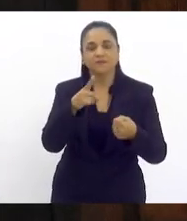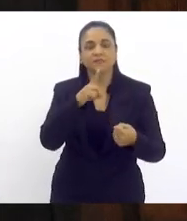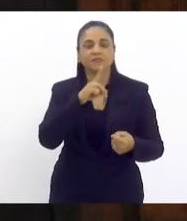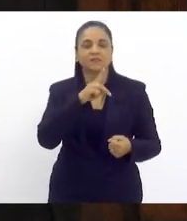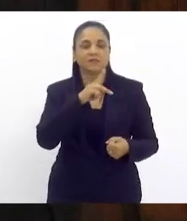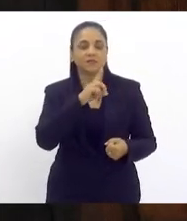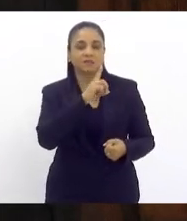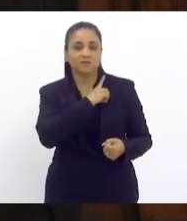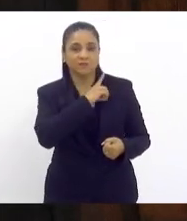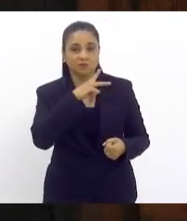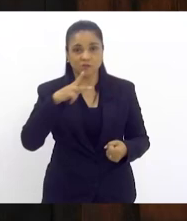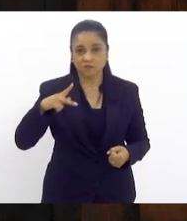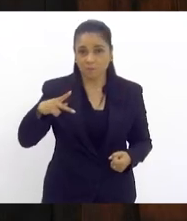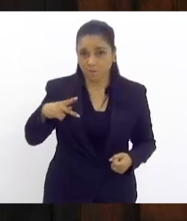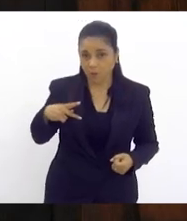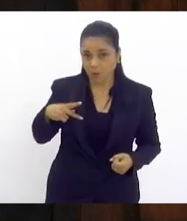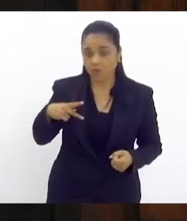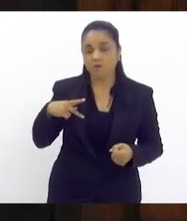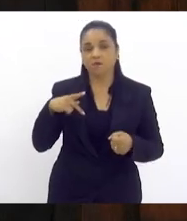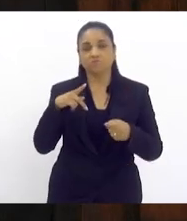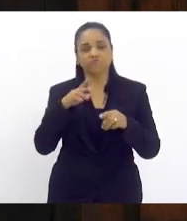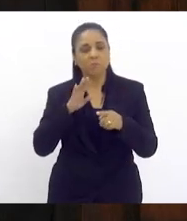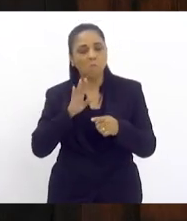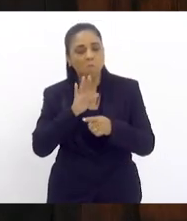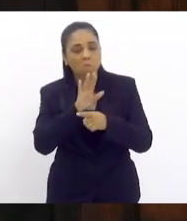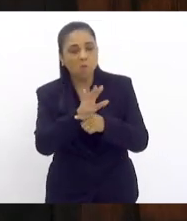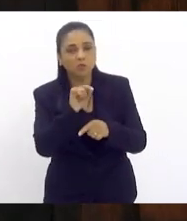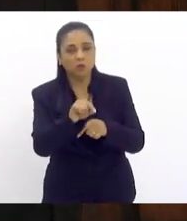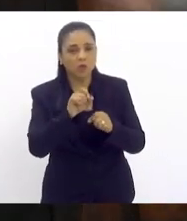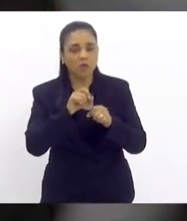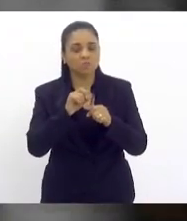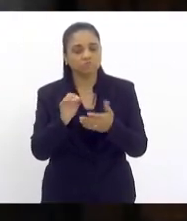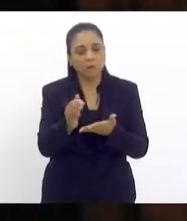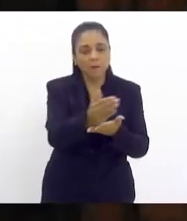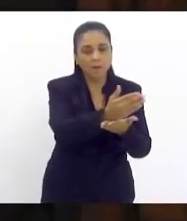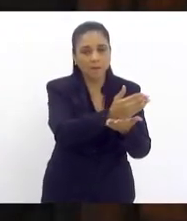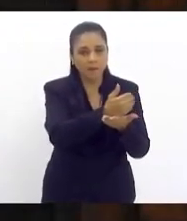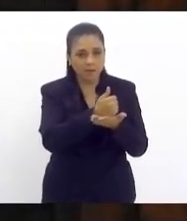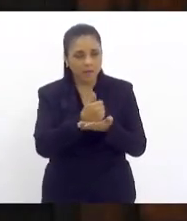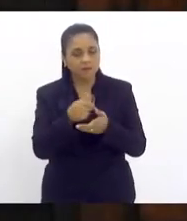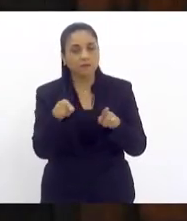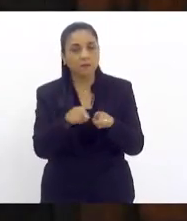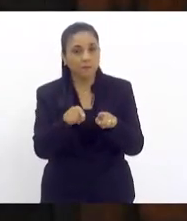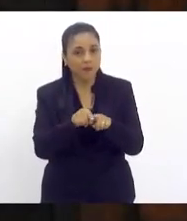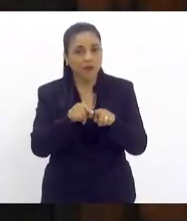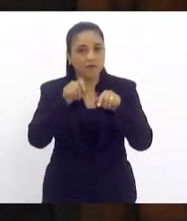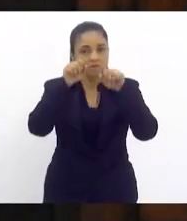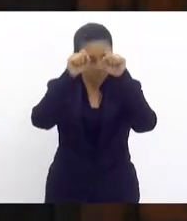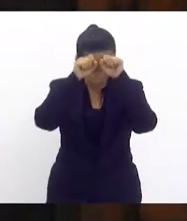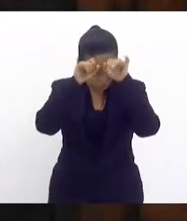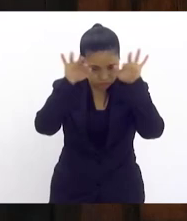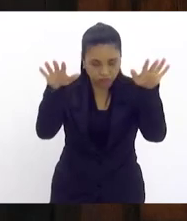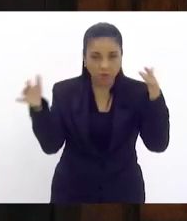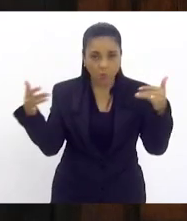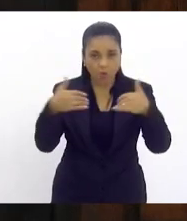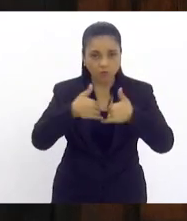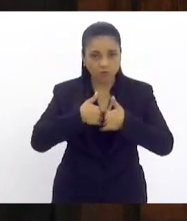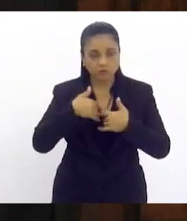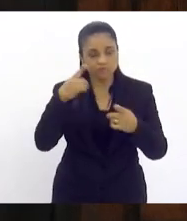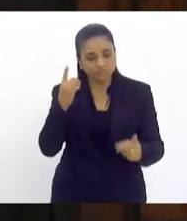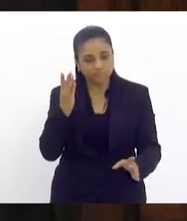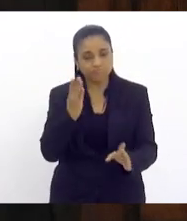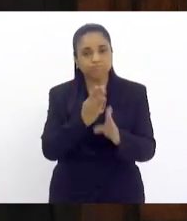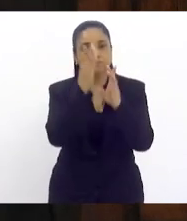a realização do rastreamento de sinais precoces do autismo. Quanto mais cedo for detectado,